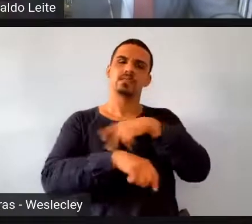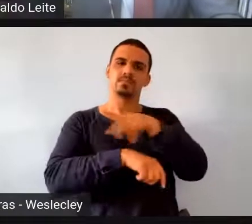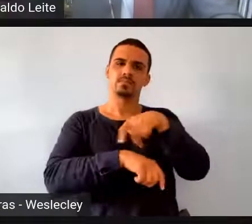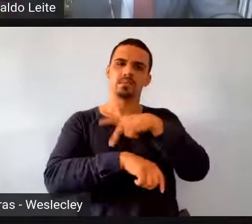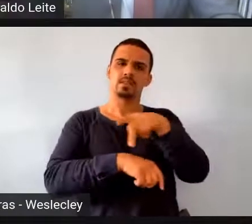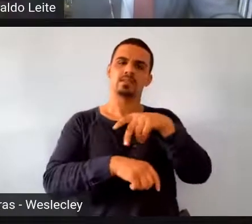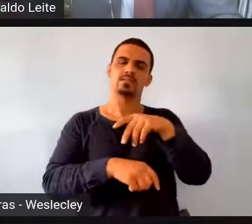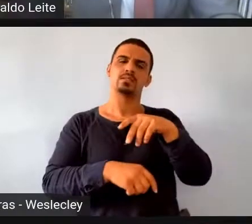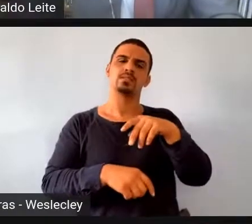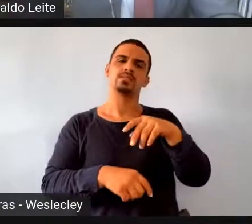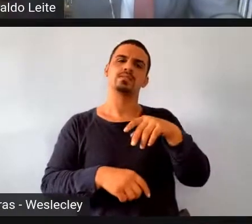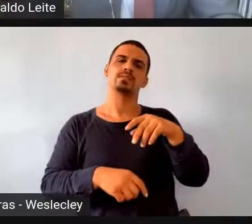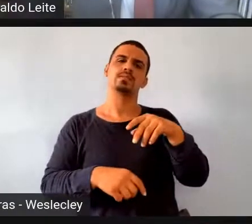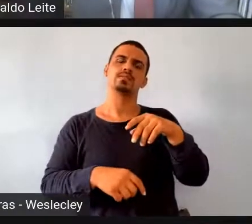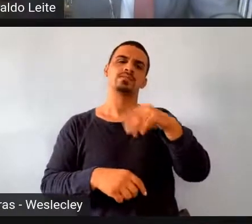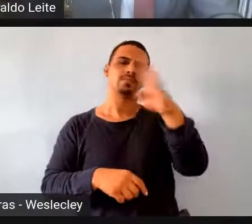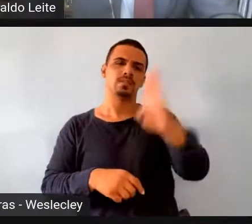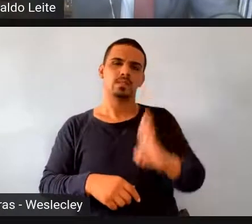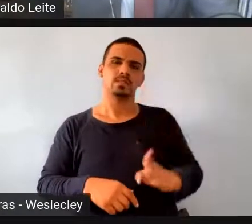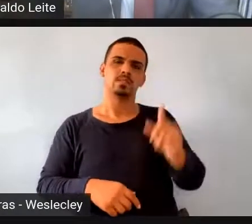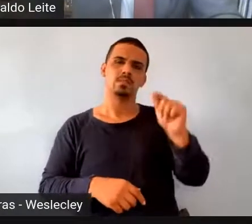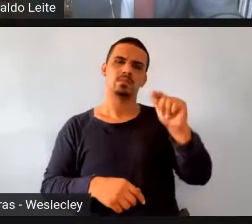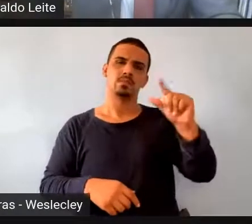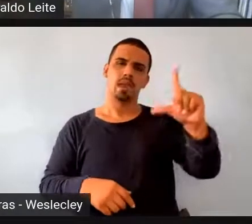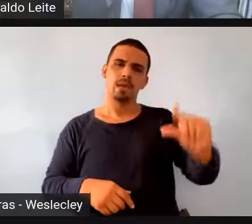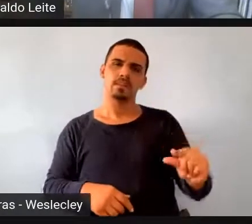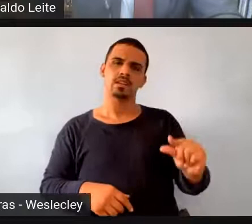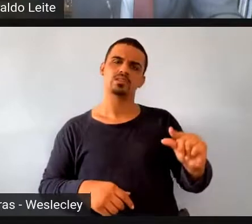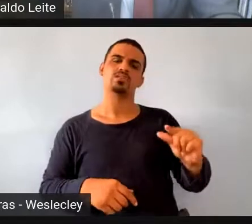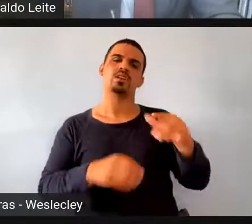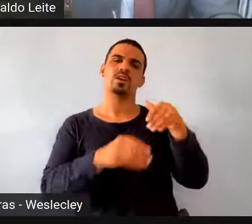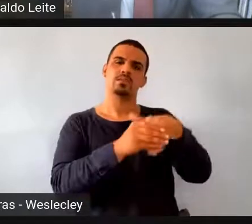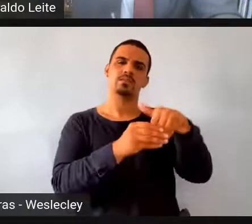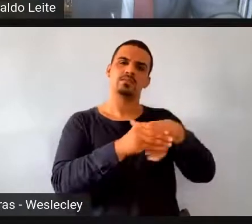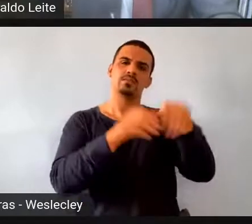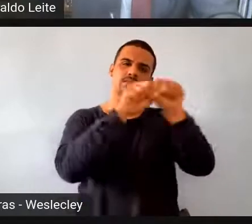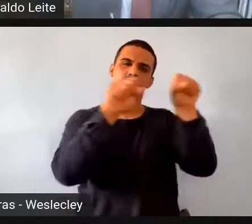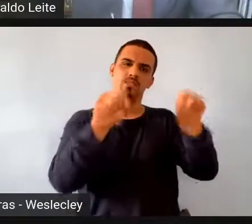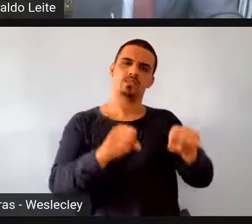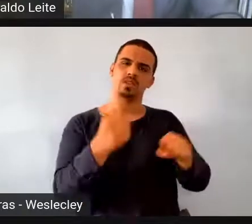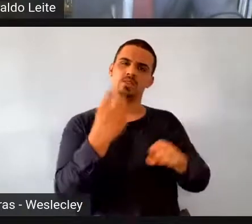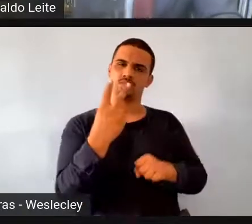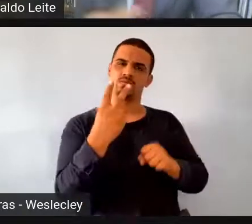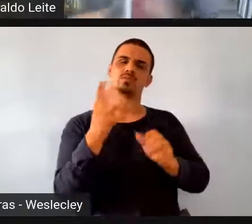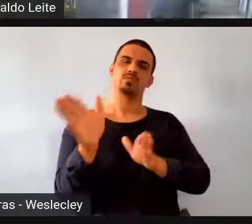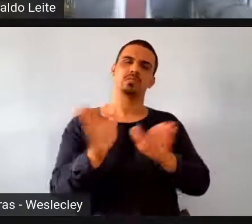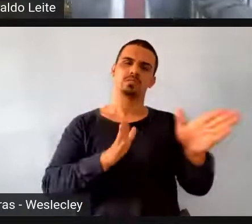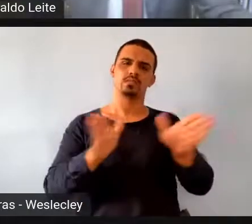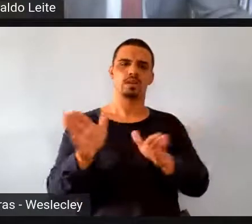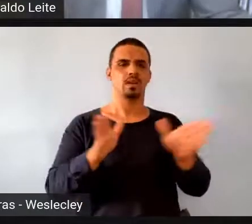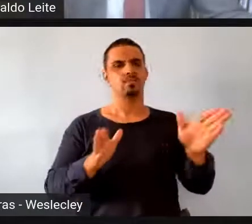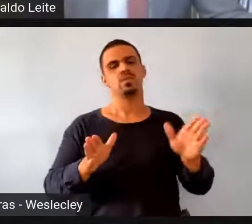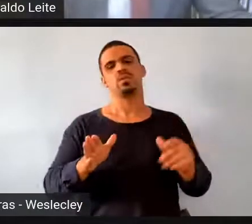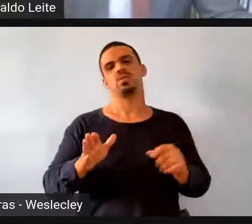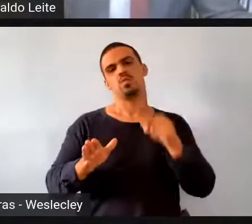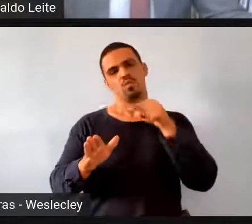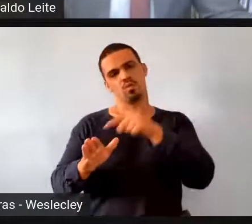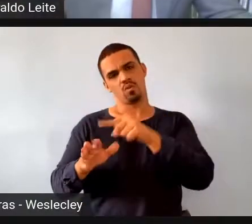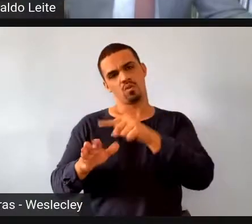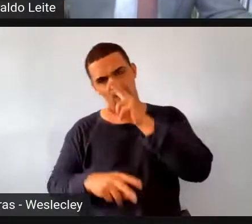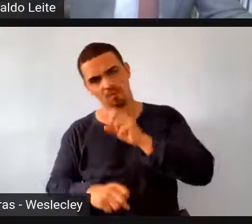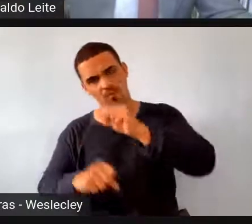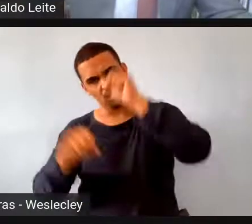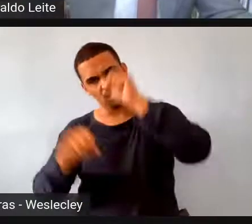baratear, né, o sistema eleitoral como um todo são esses dois caminhos, né? ou você fortalece